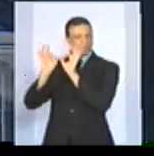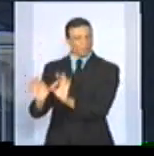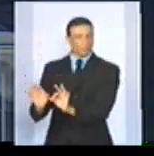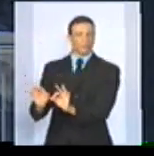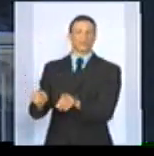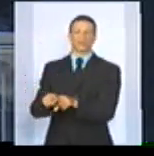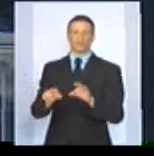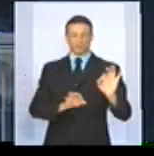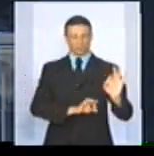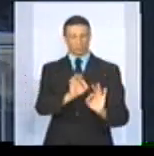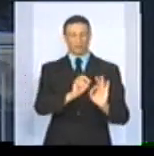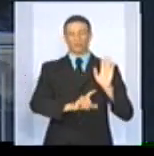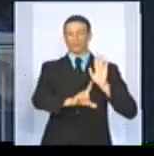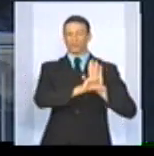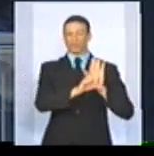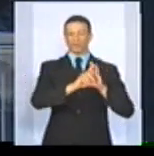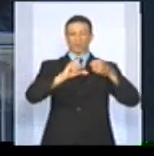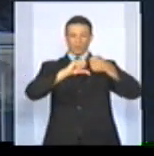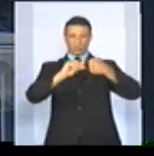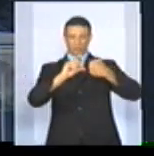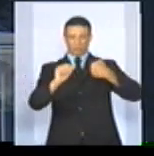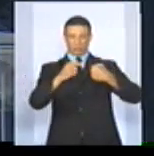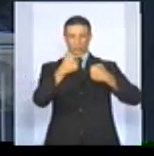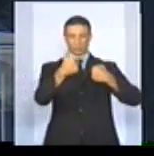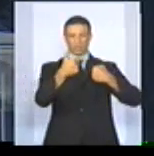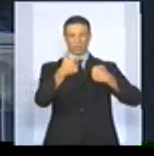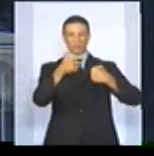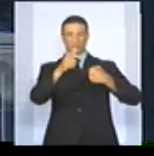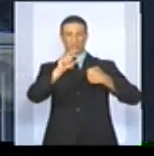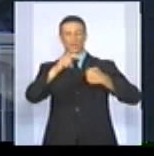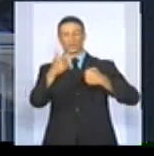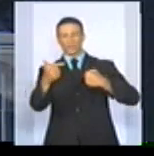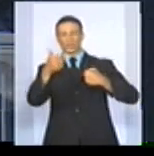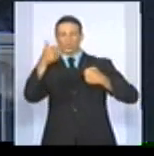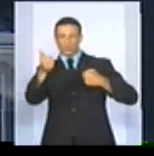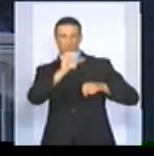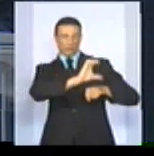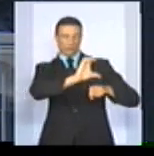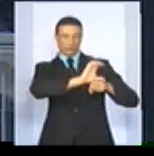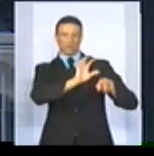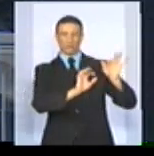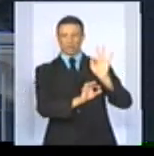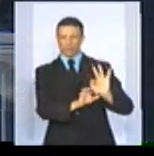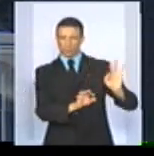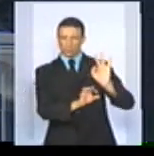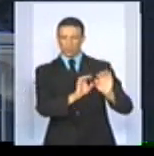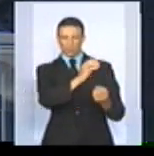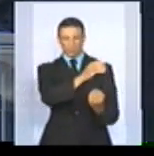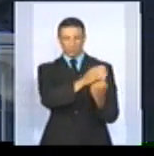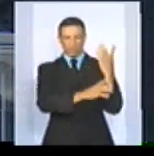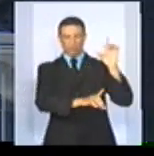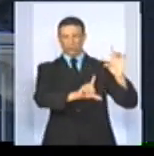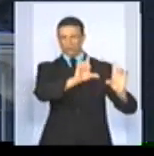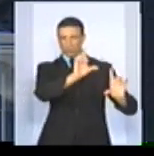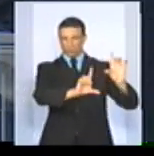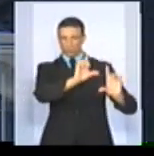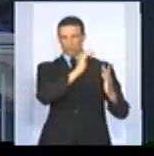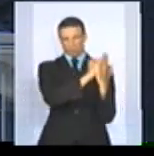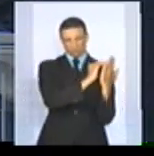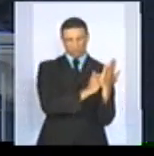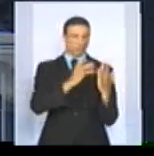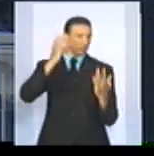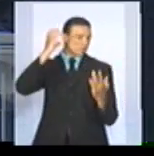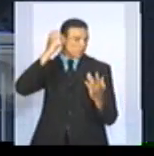e a regulamentação do artigo 221 da Constituição Federal, que versa sobre a produção e programação das emissoras de